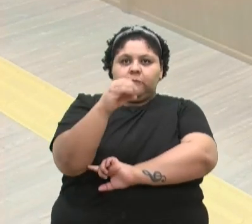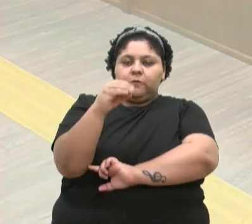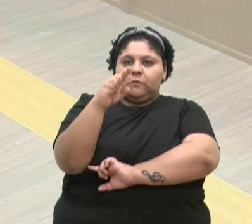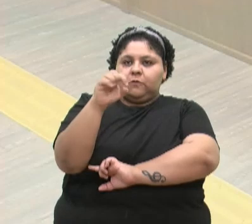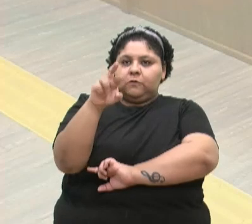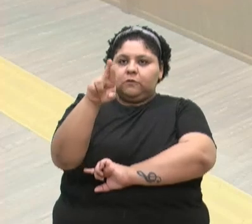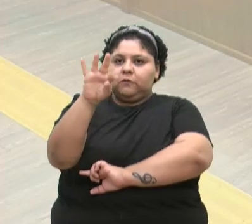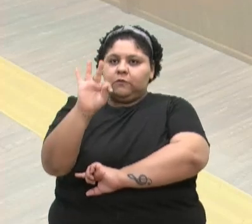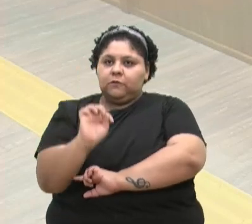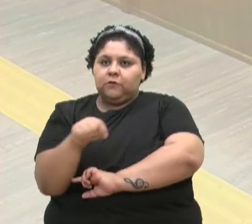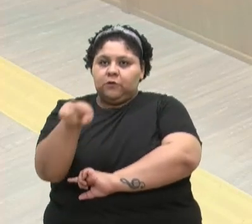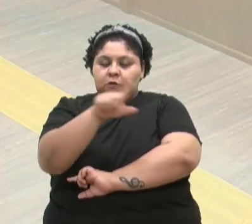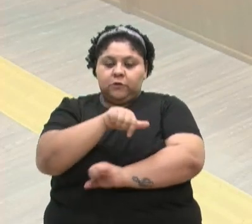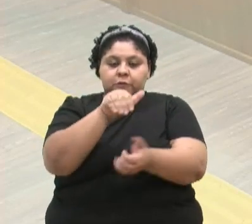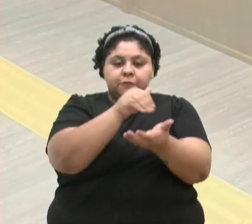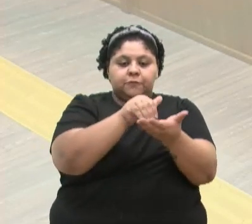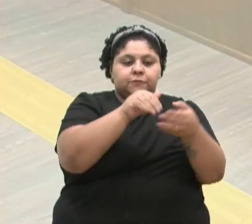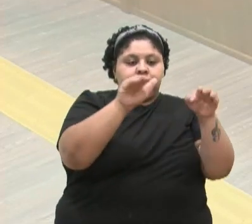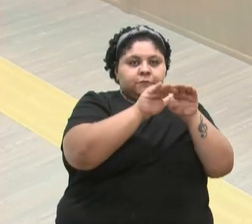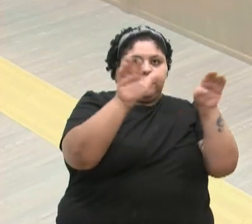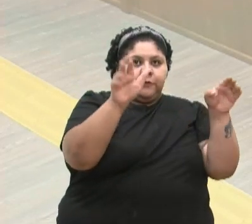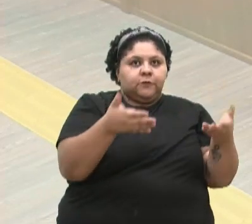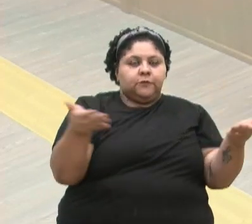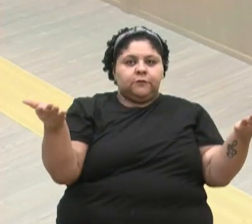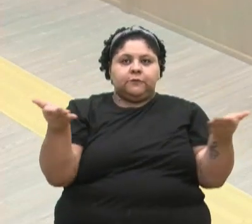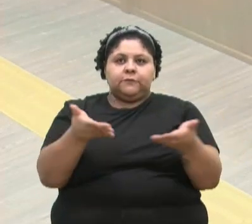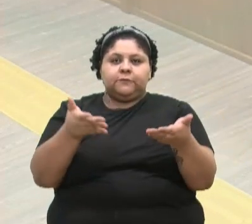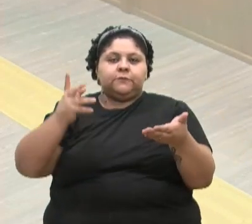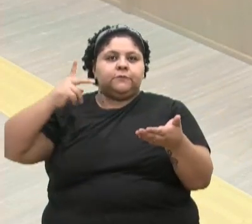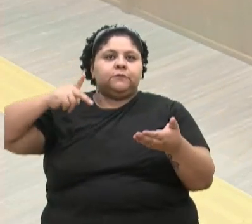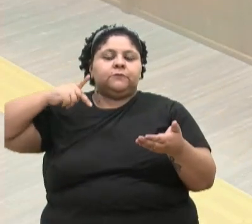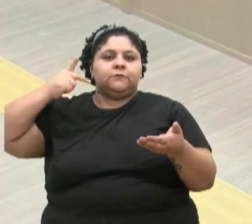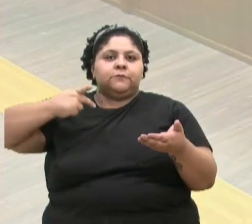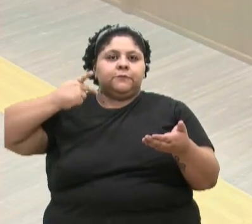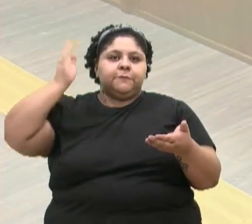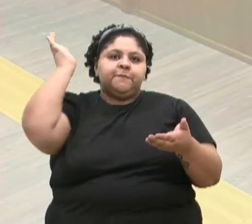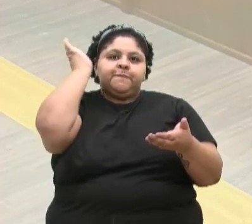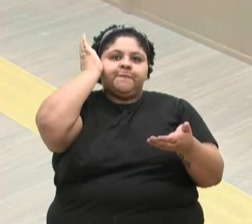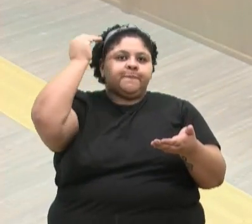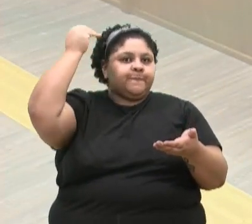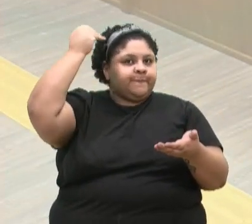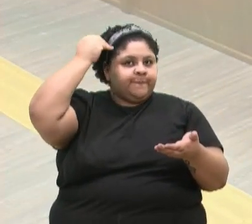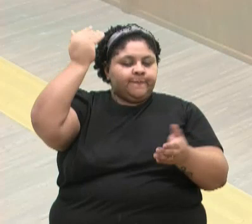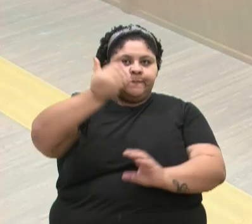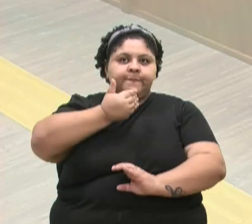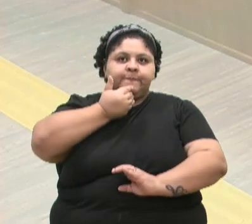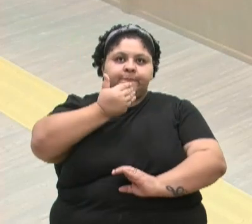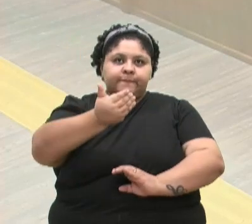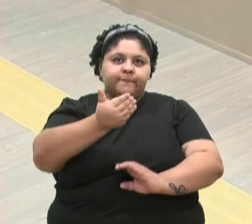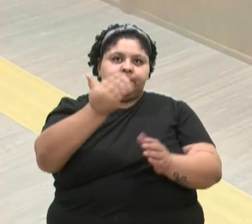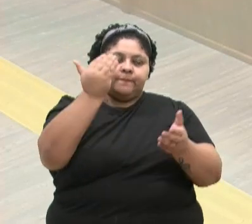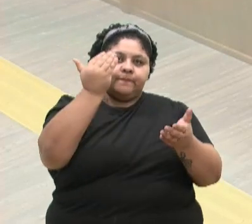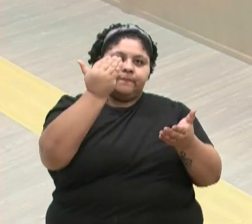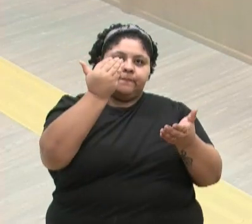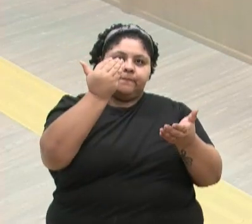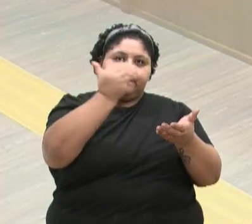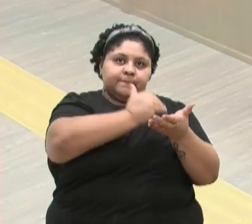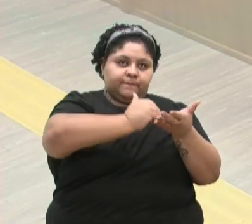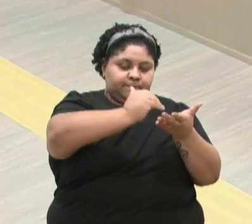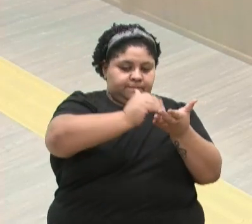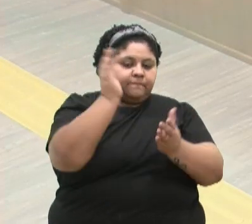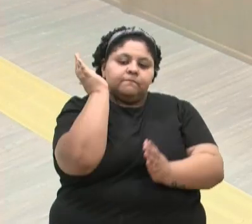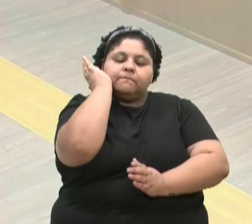Albuquerque, nosso secretário de mesa hoje, vereador Felipe Gremelmaier. Solicito ao secretário da mesa, vereador